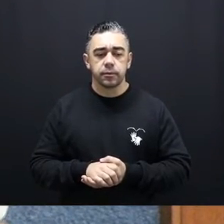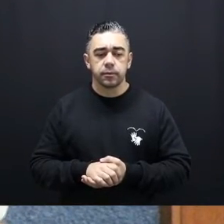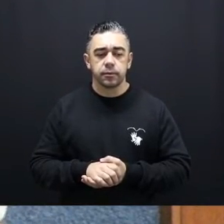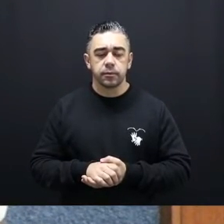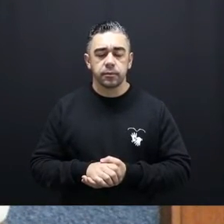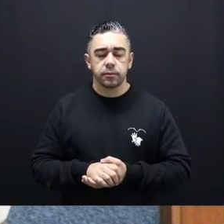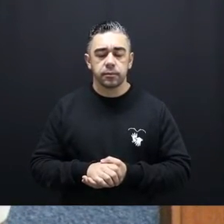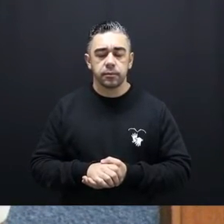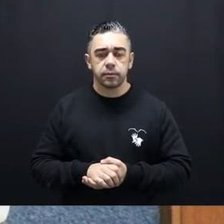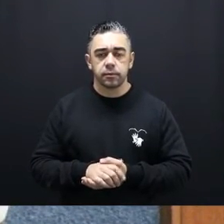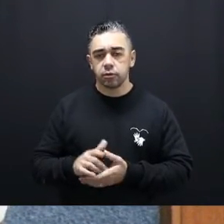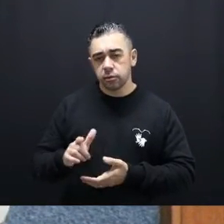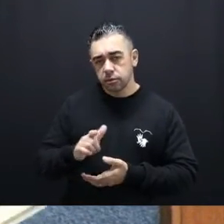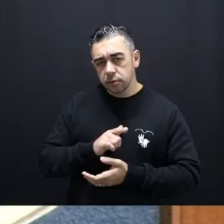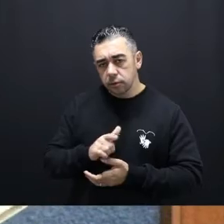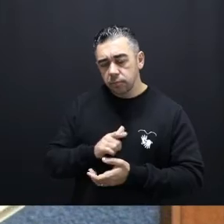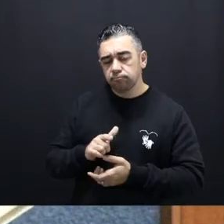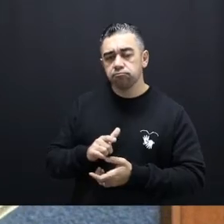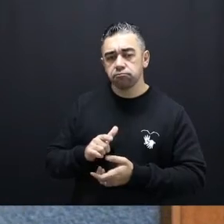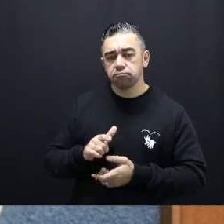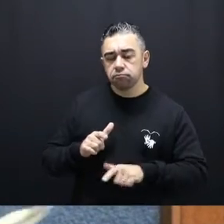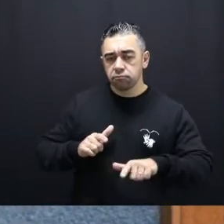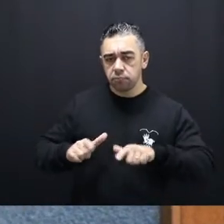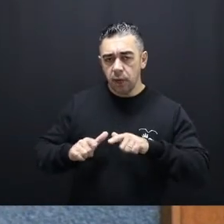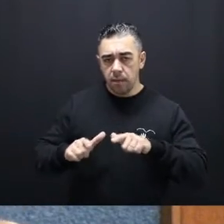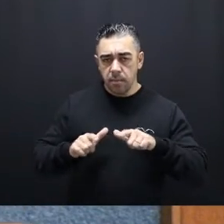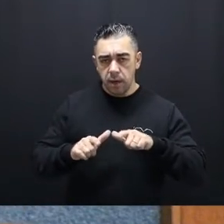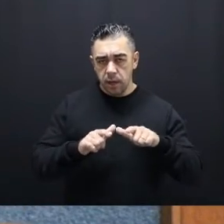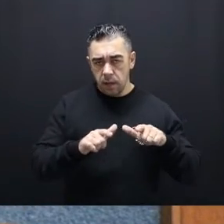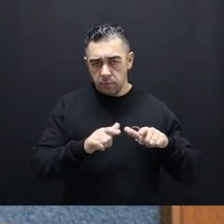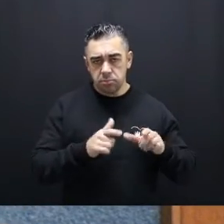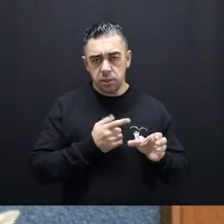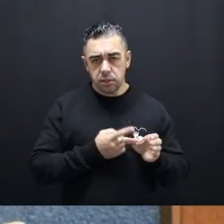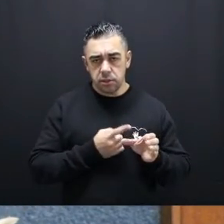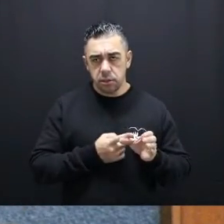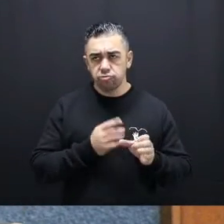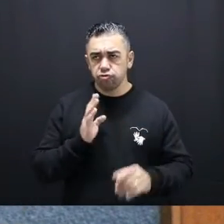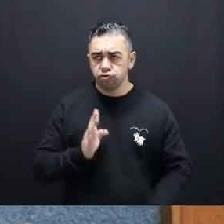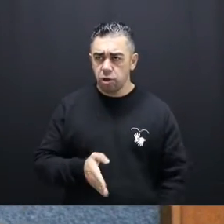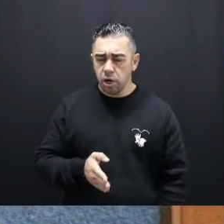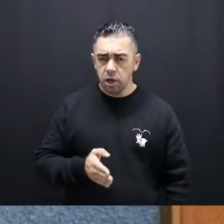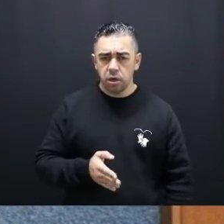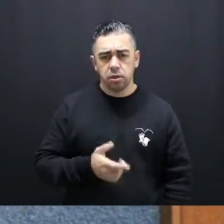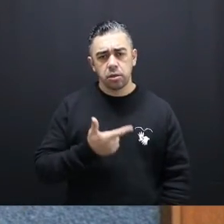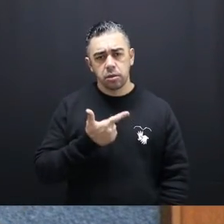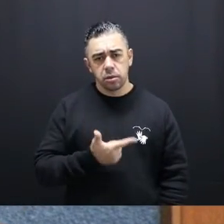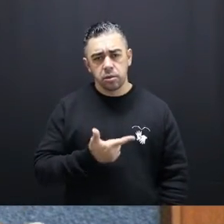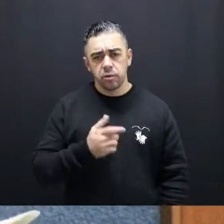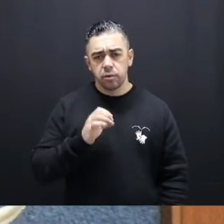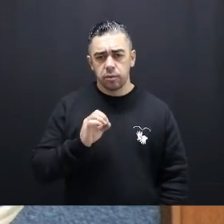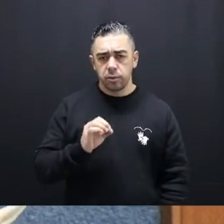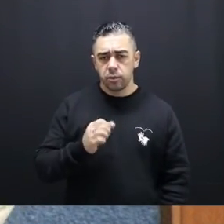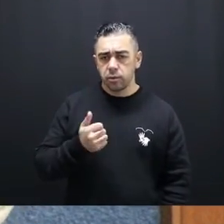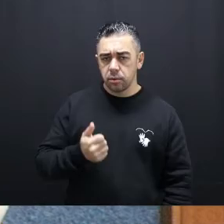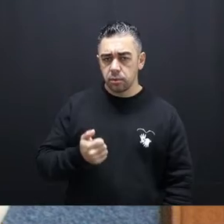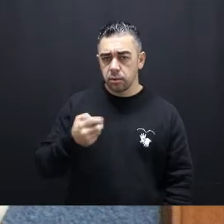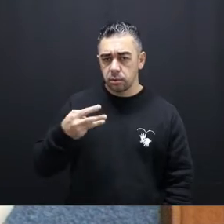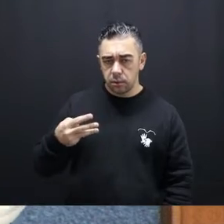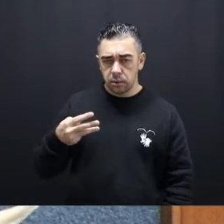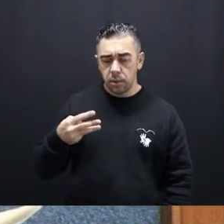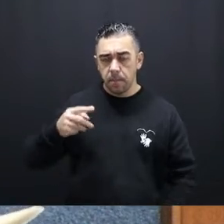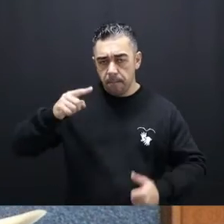e eu tenho realizado um trabalho na área urbana já desde 2013 meu